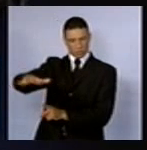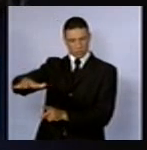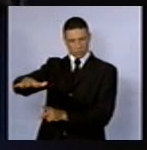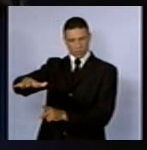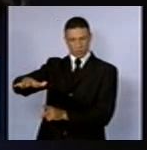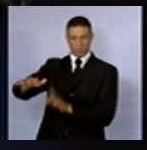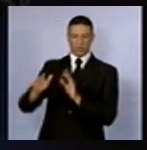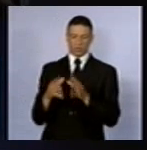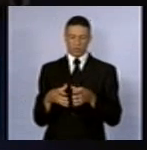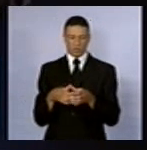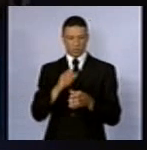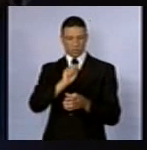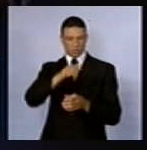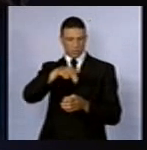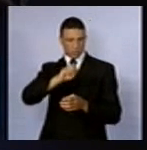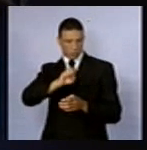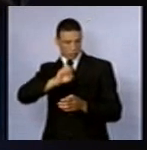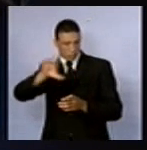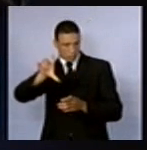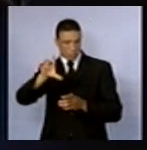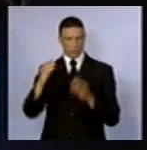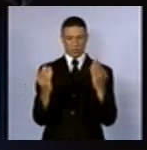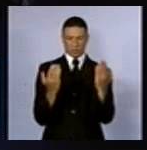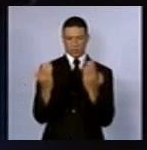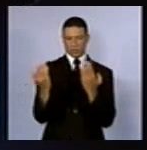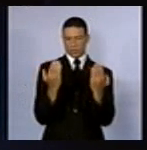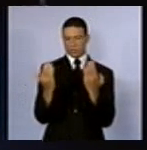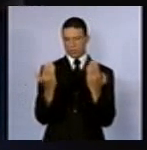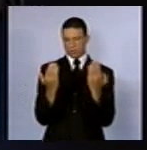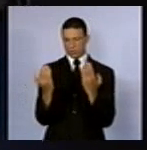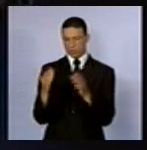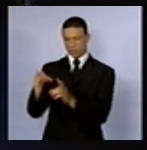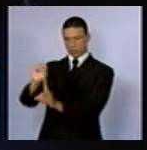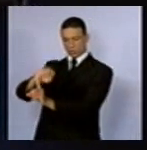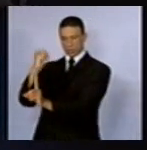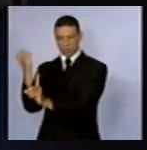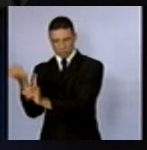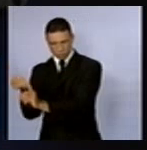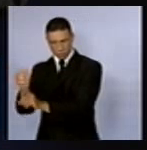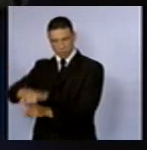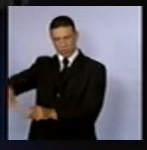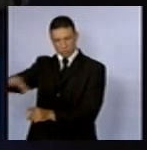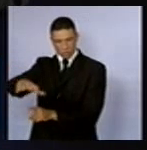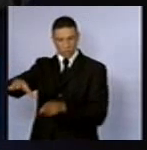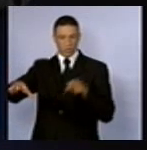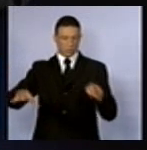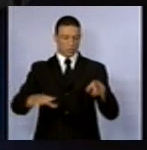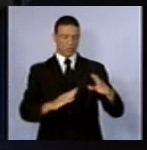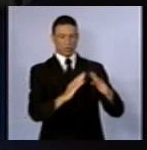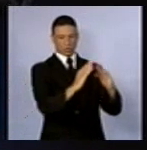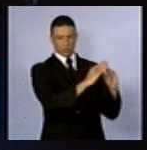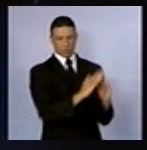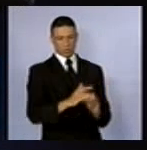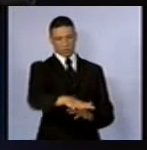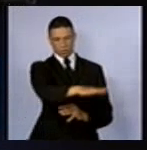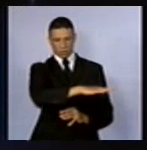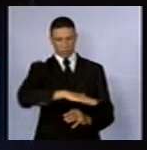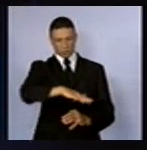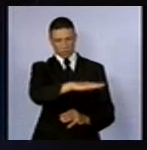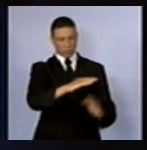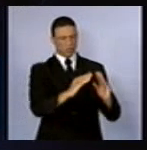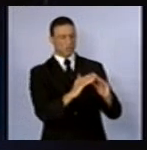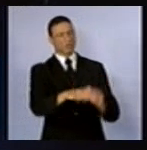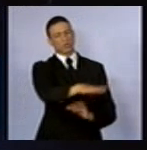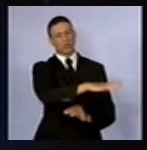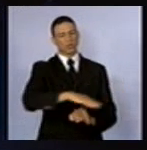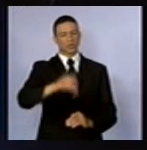resolução da Anel fazem distinção entre a o público em geral e a população ocupacional população ocupacional